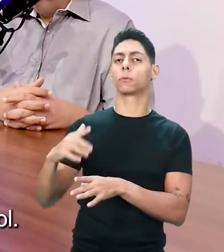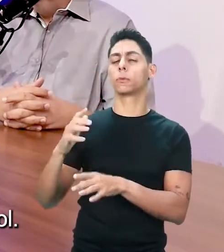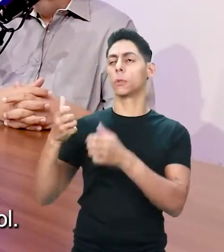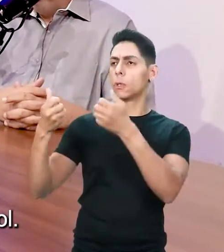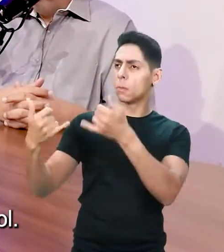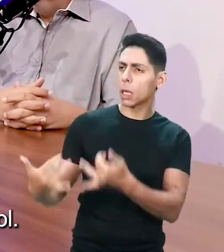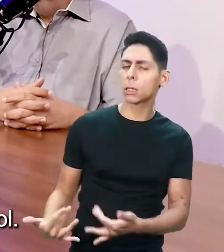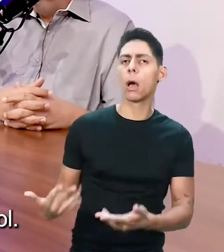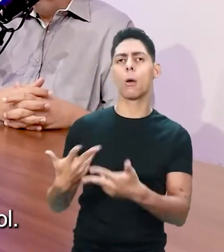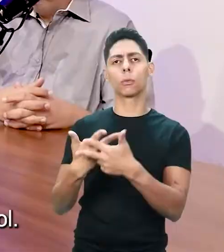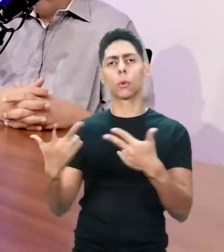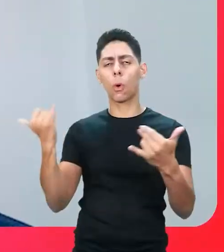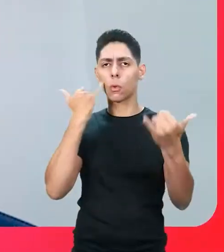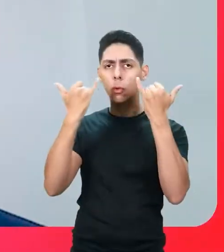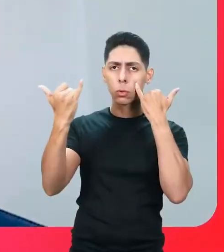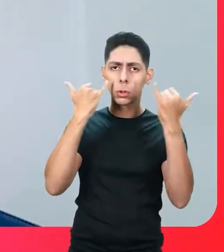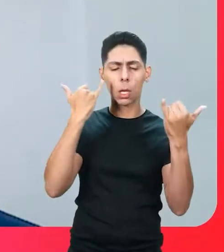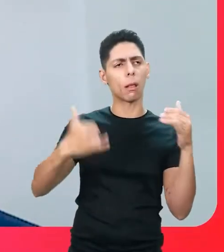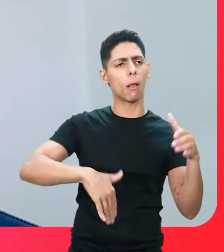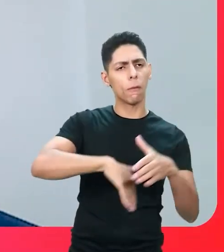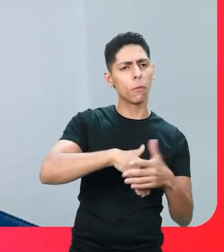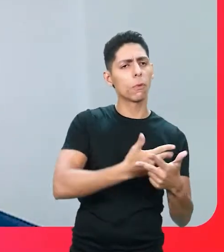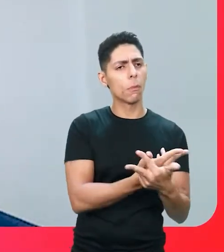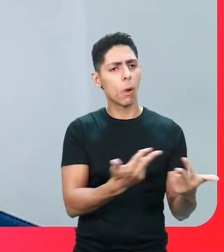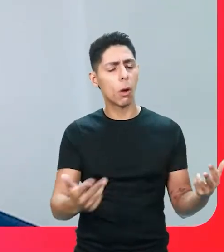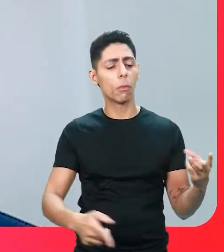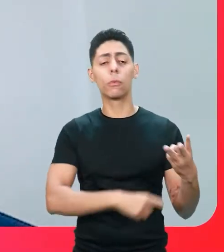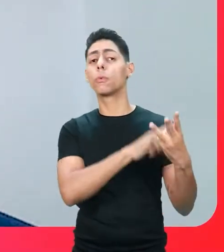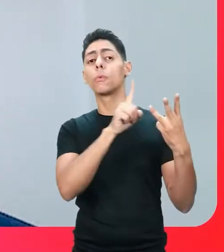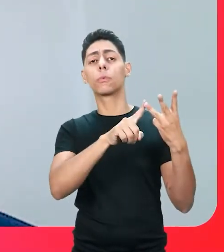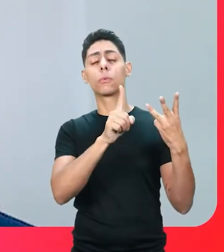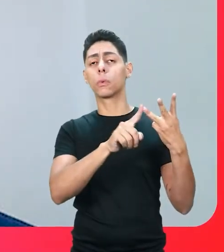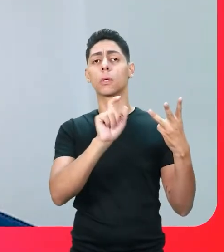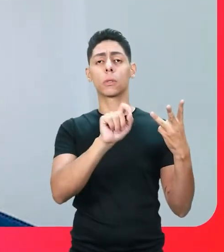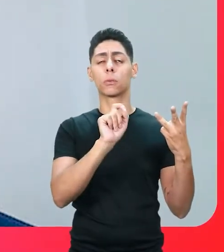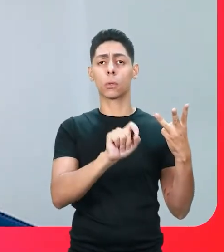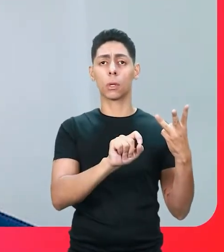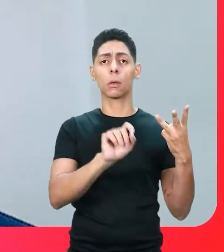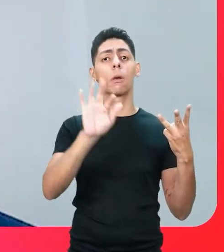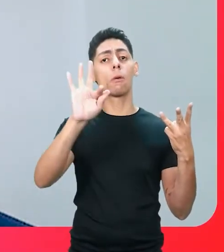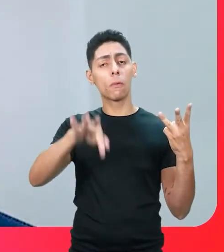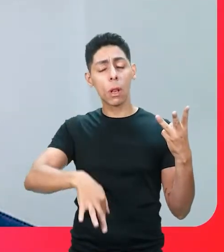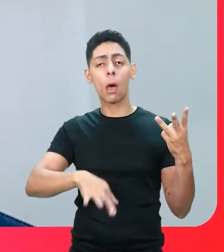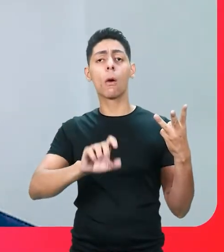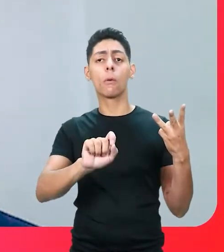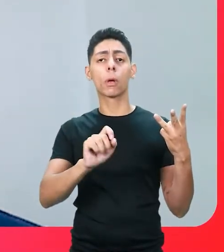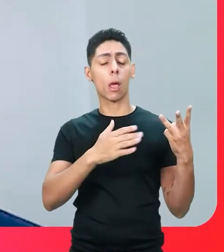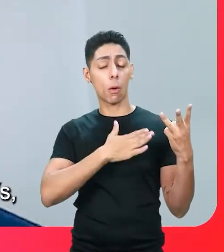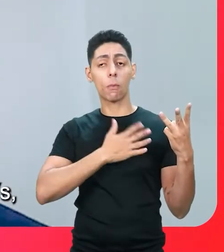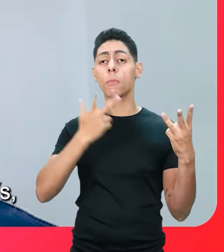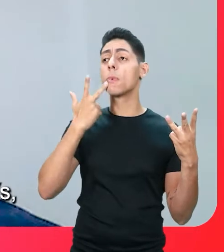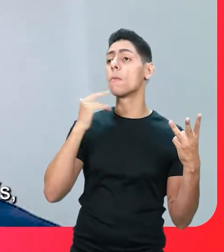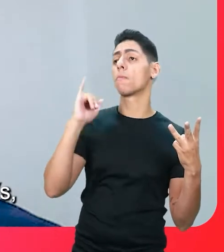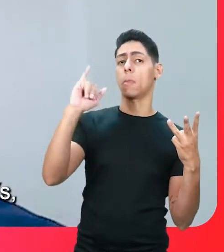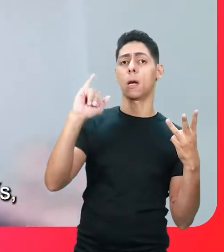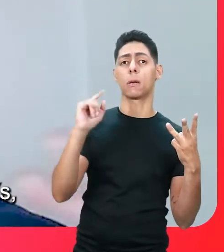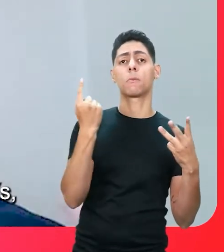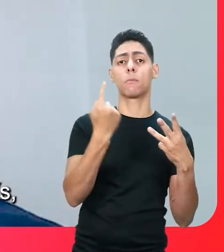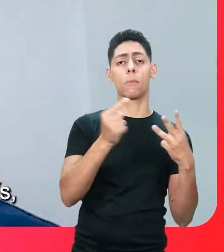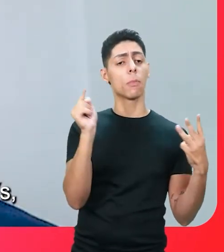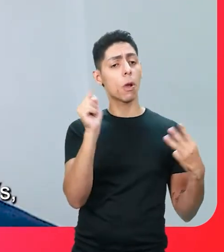imagem, descrição do futebol. E o terceiro fator, que eu deixei para o final de propósito, é o meu pai. Porque o meu